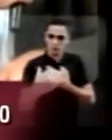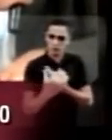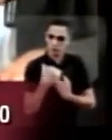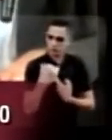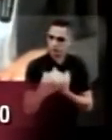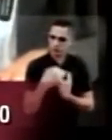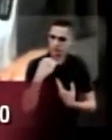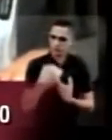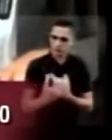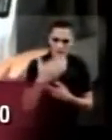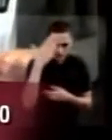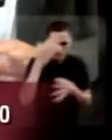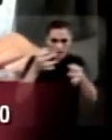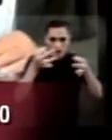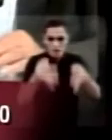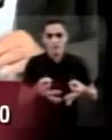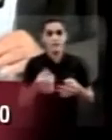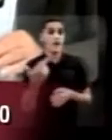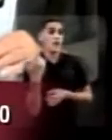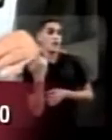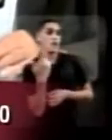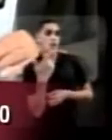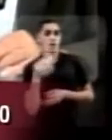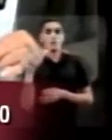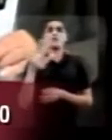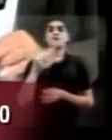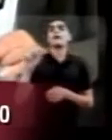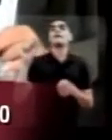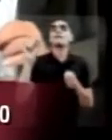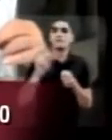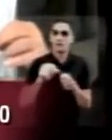O outro que nós vamos fazer são nas universidades